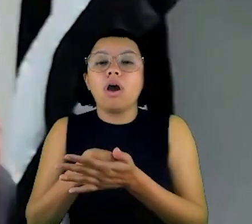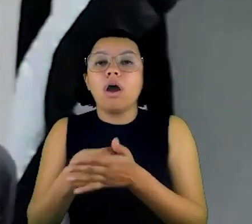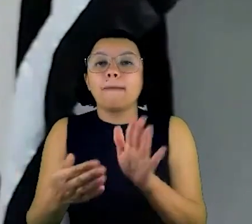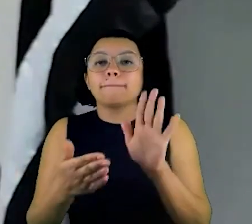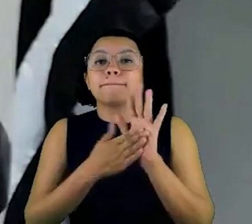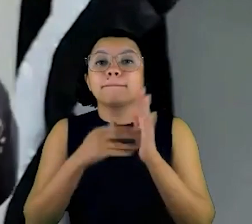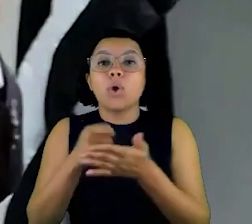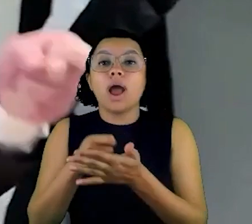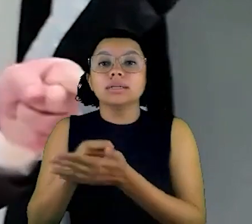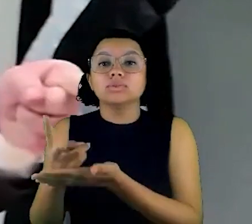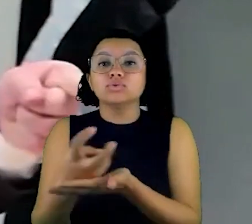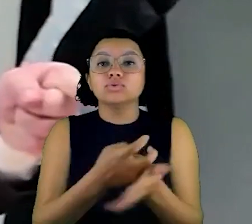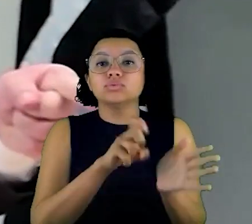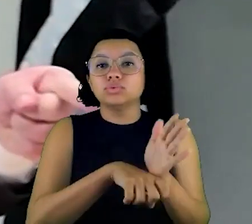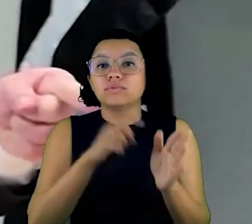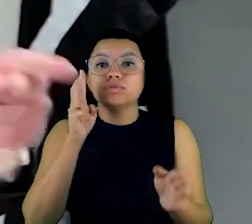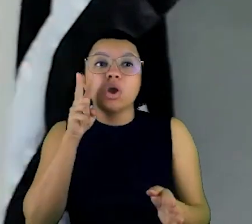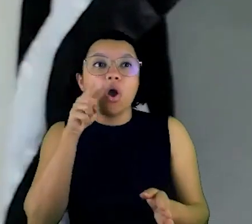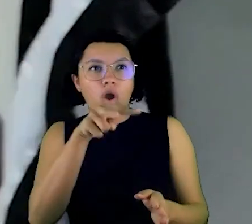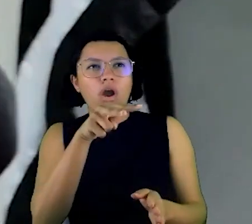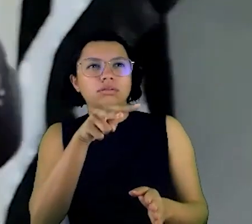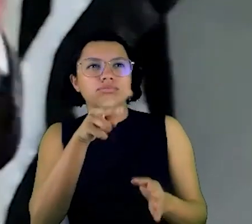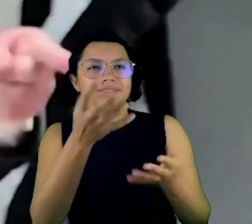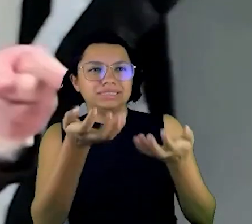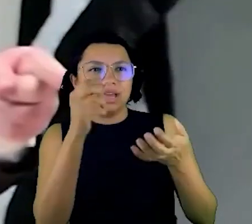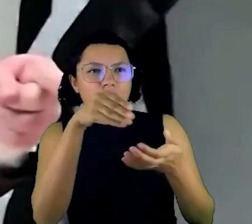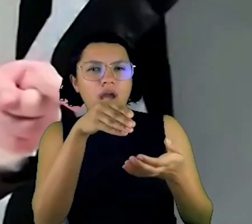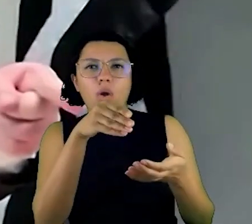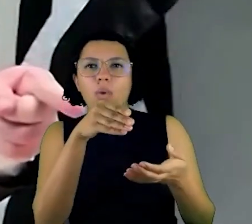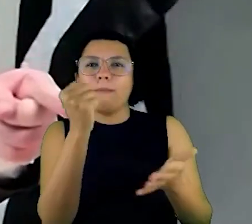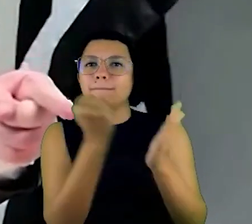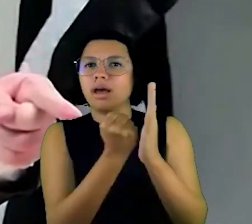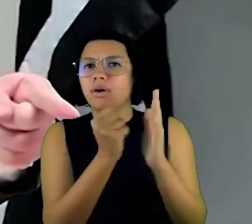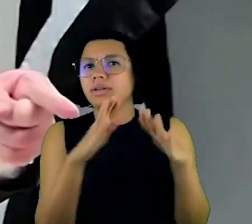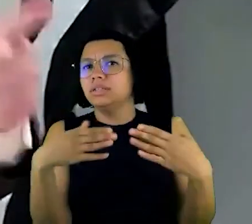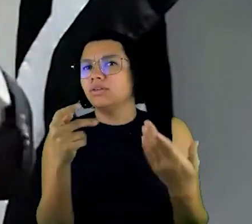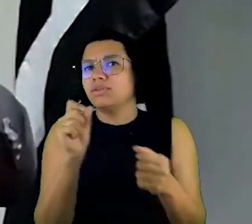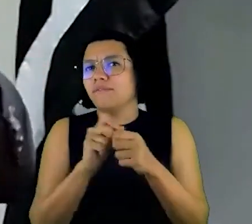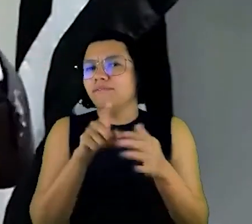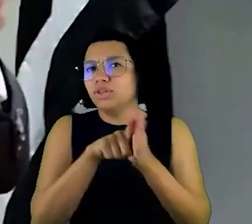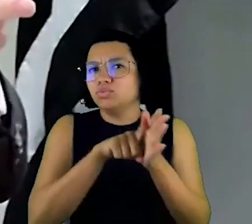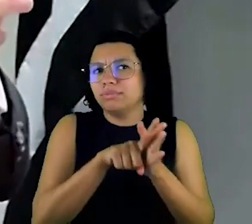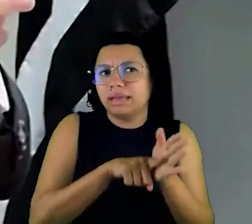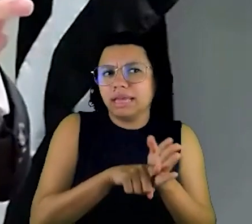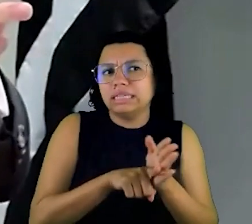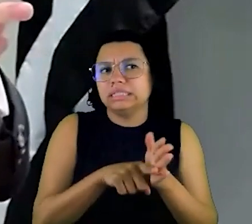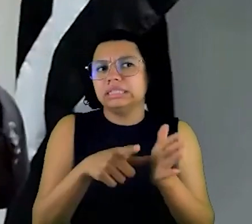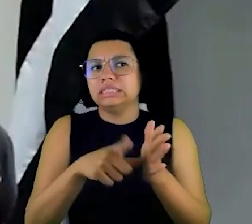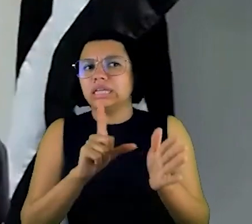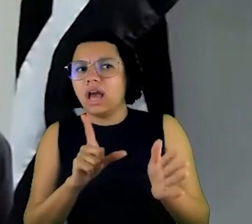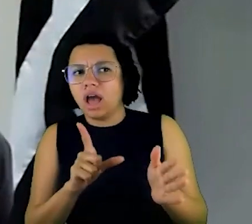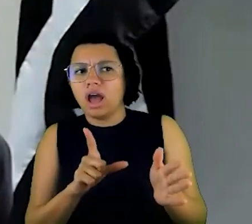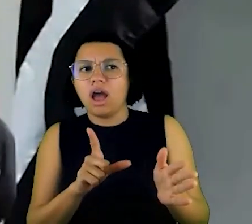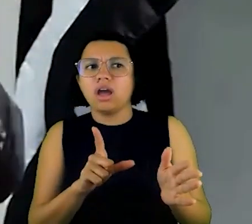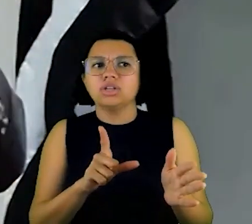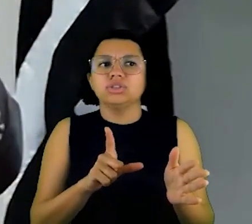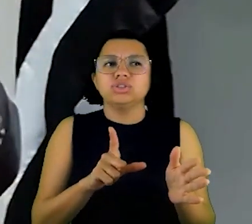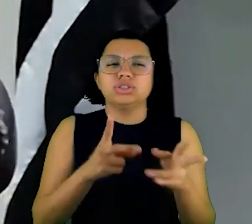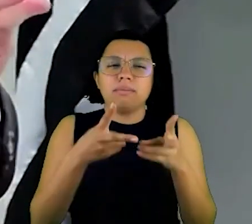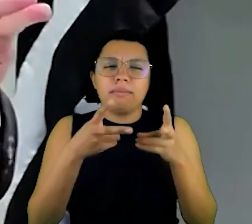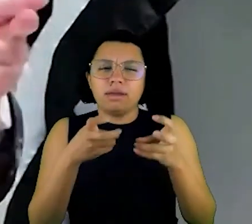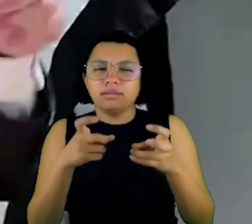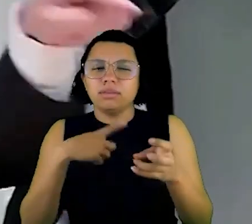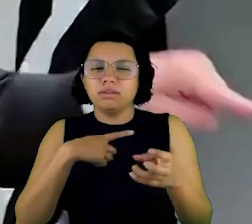fiscal, se propõe mirando o patrimônio. Então, se eu fiz um trabalho de pesquisa, Receita PFN prévio, em que